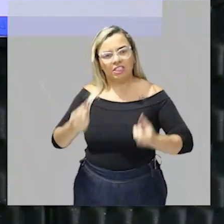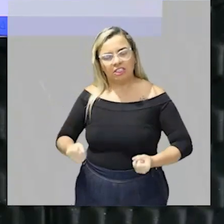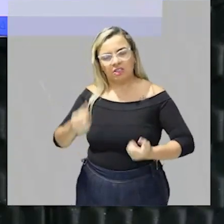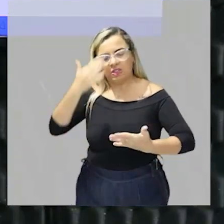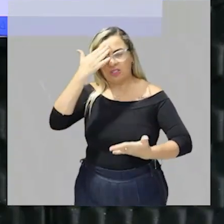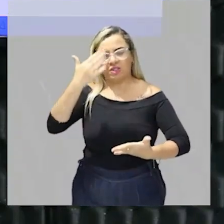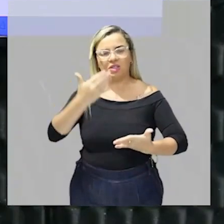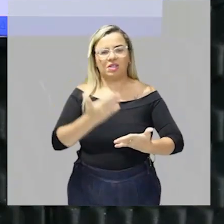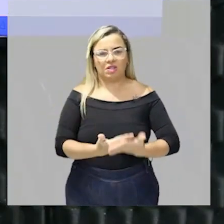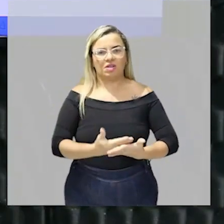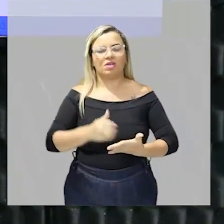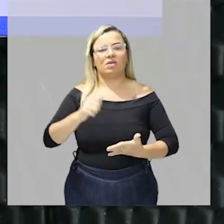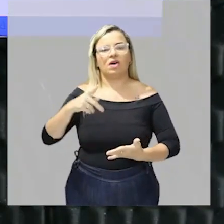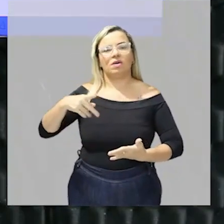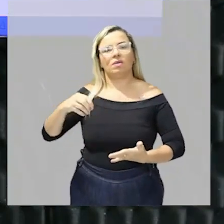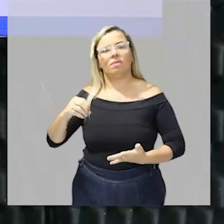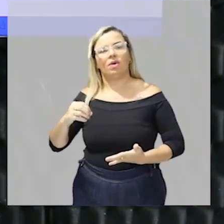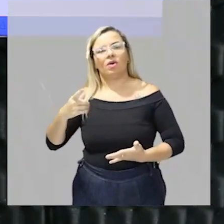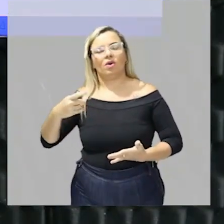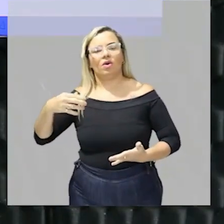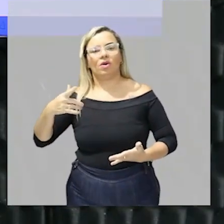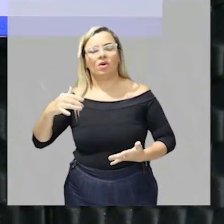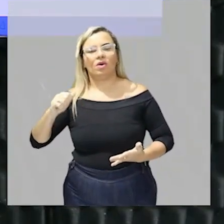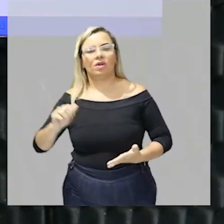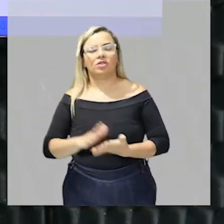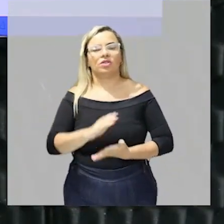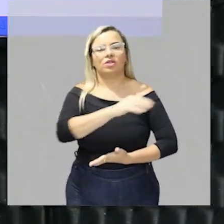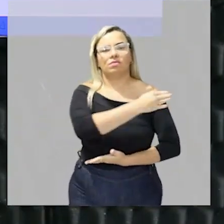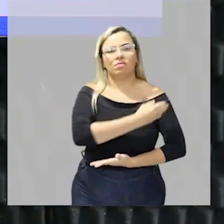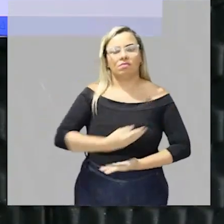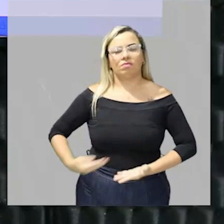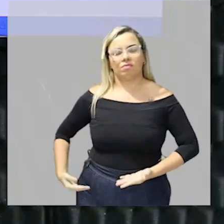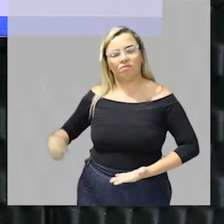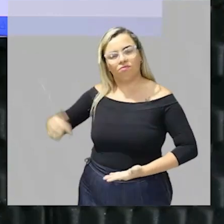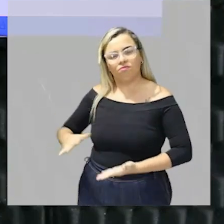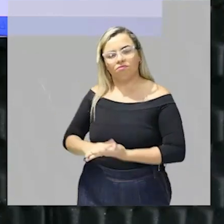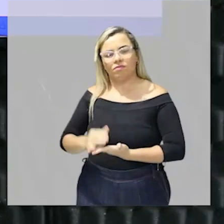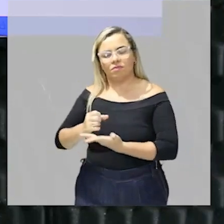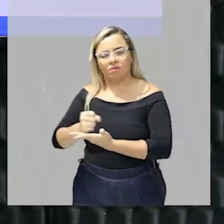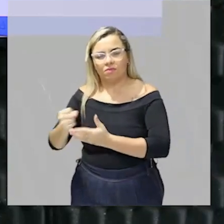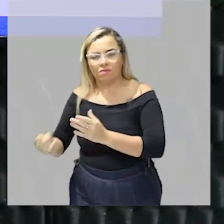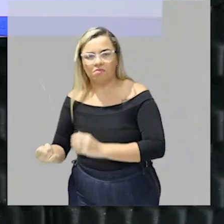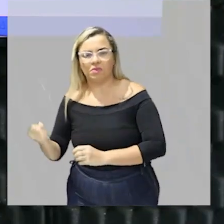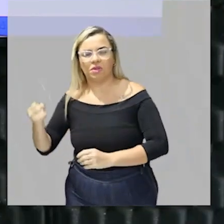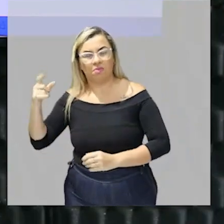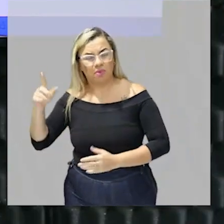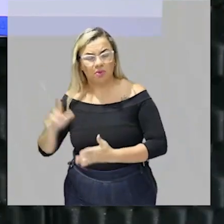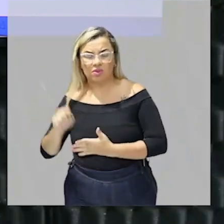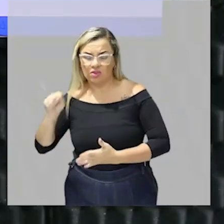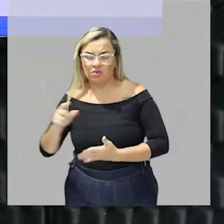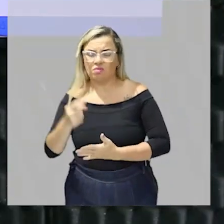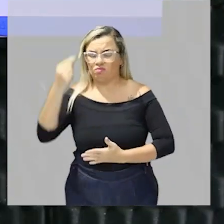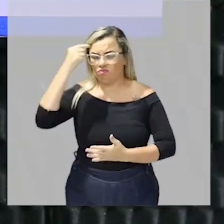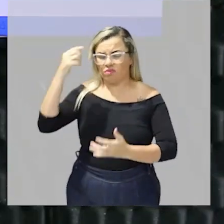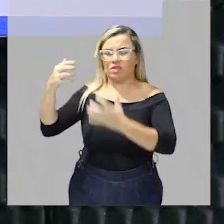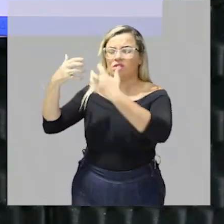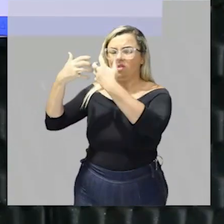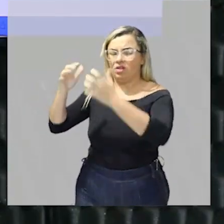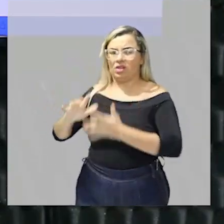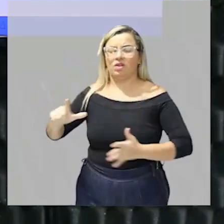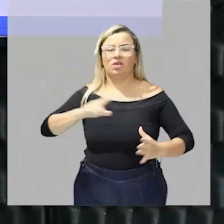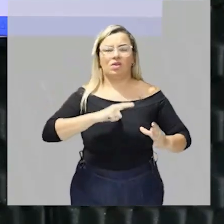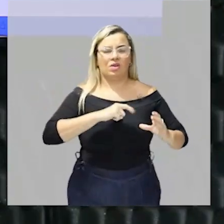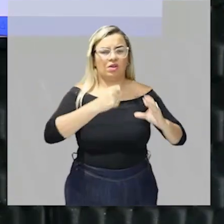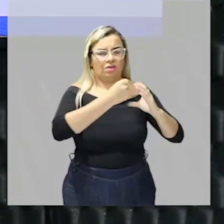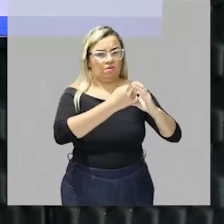Uma apologia ao nazismo, um regime que é fundamental que se pense, que tem